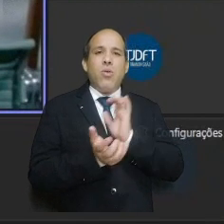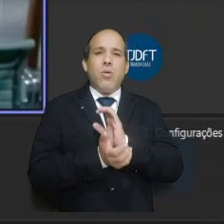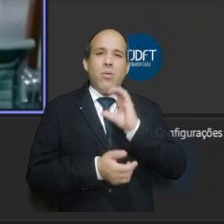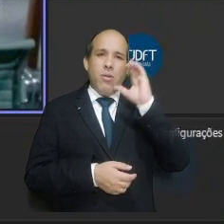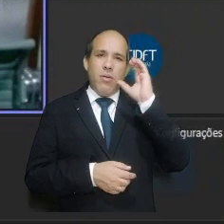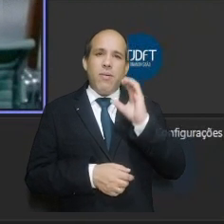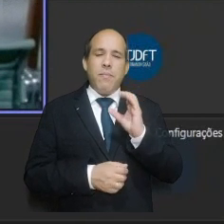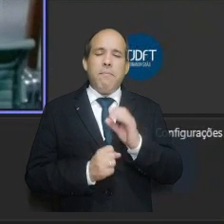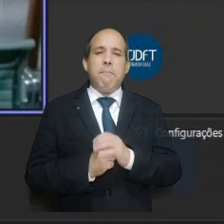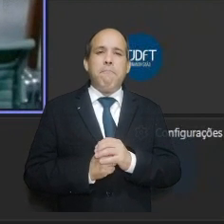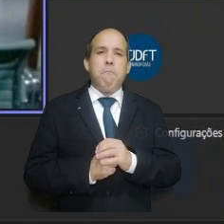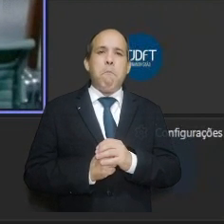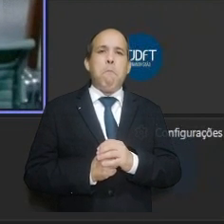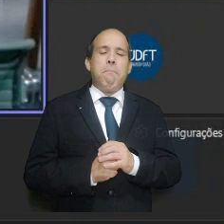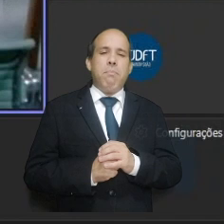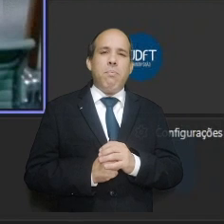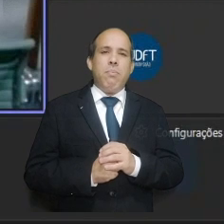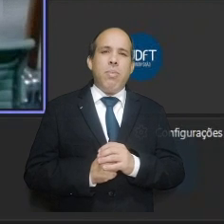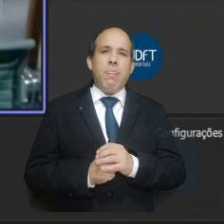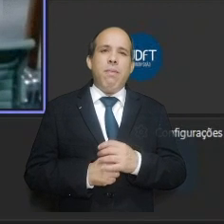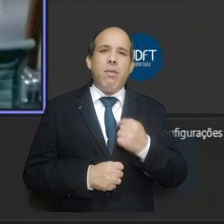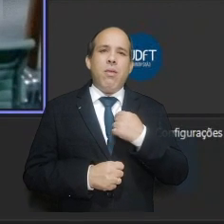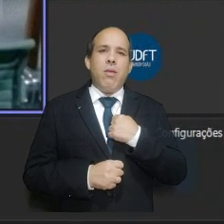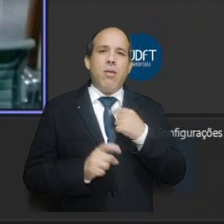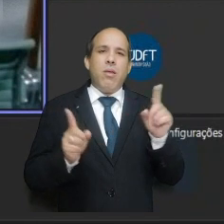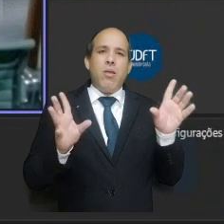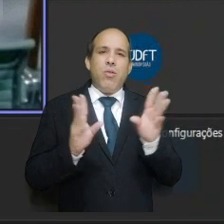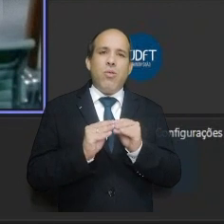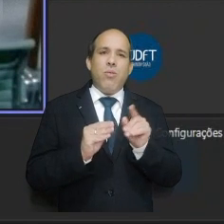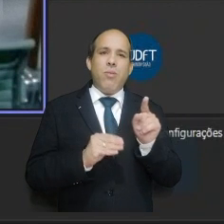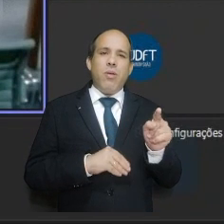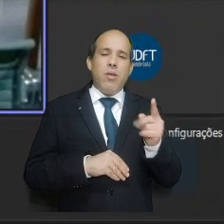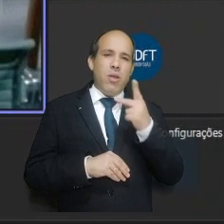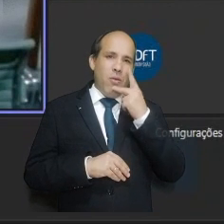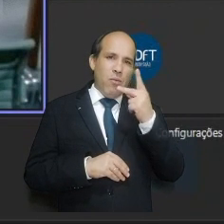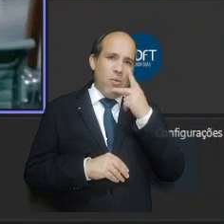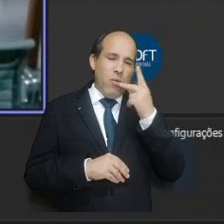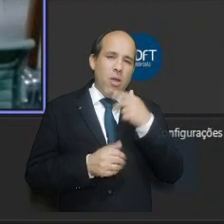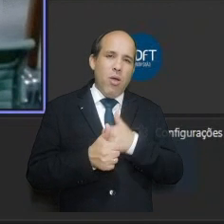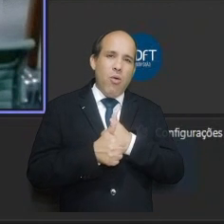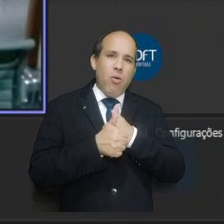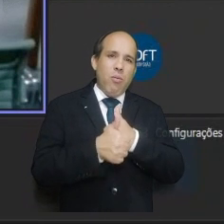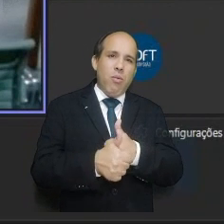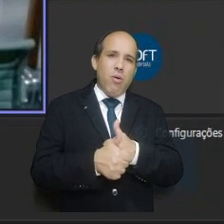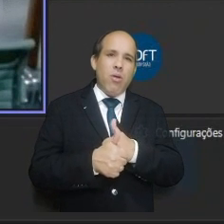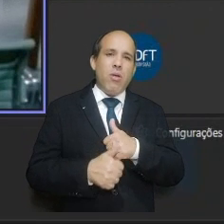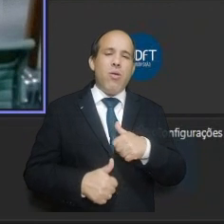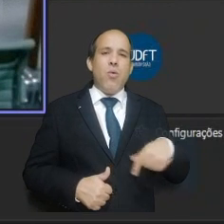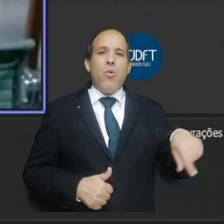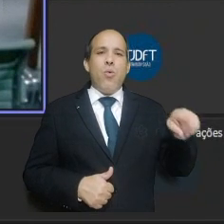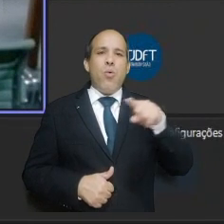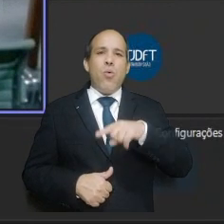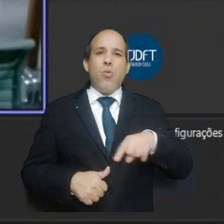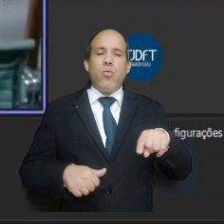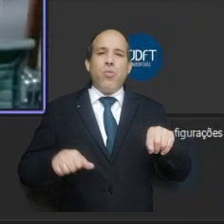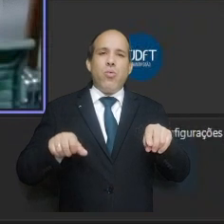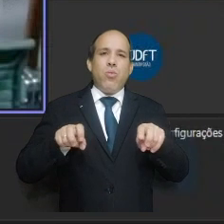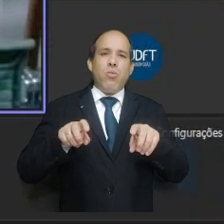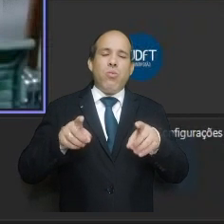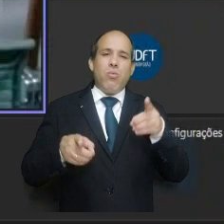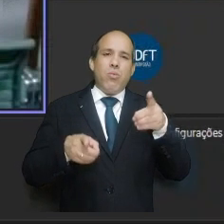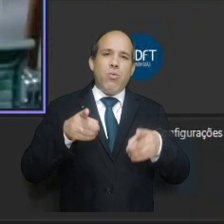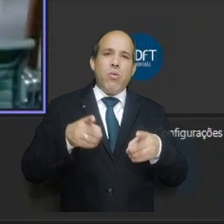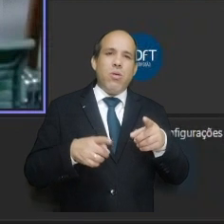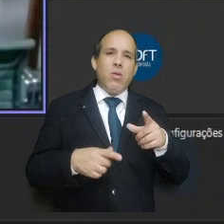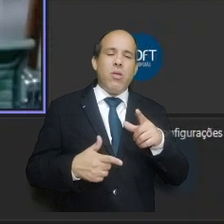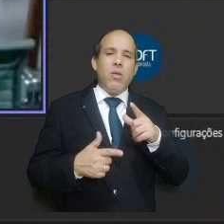8ª turma, da lavra da eminente desembargadora Ana Cantarino, na qual, em síntese, ela postulou e foi acompanhado pelos eminentes